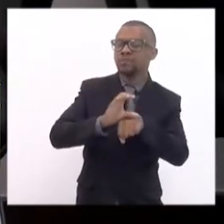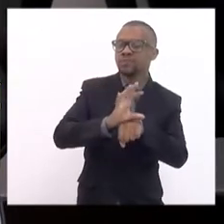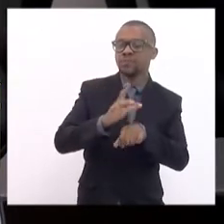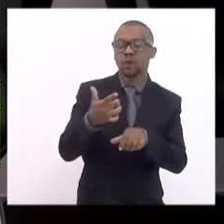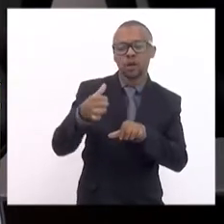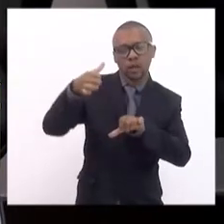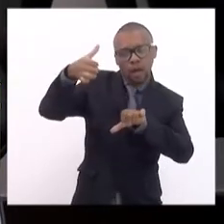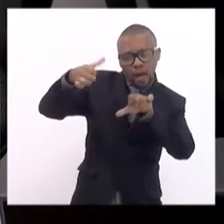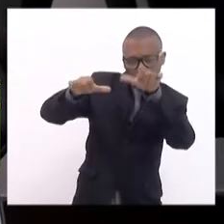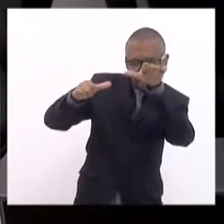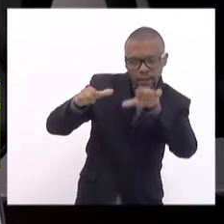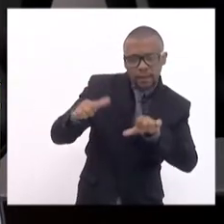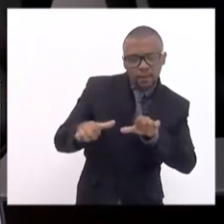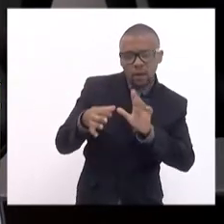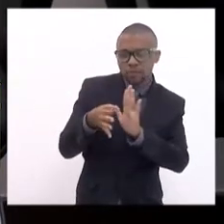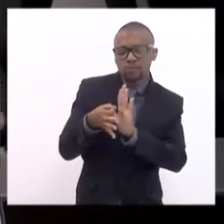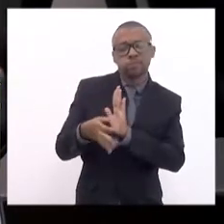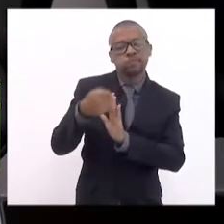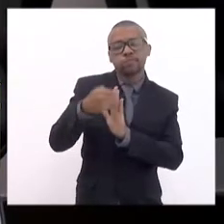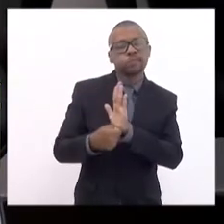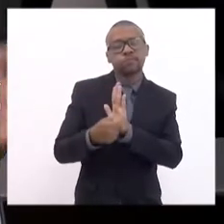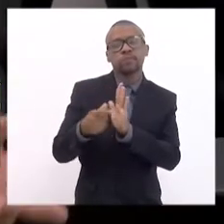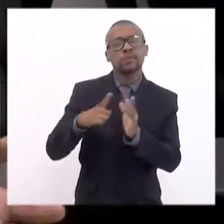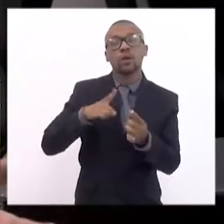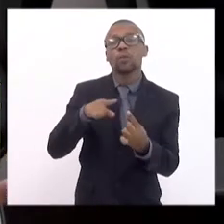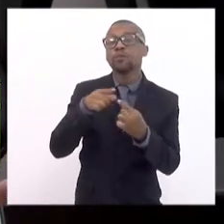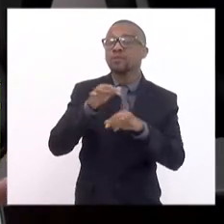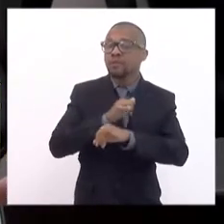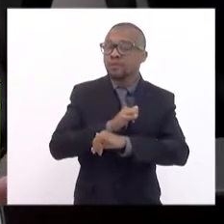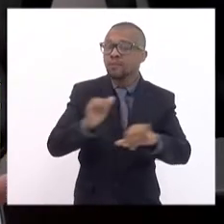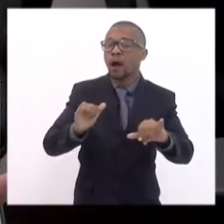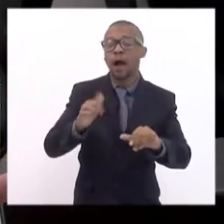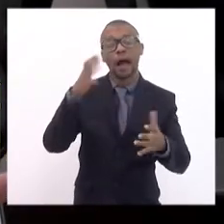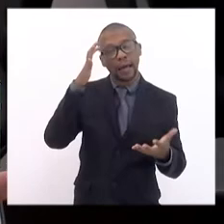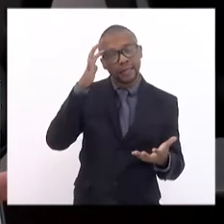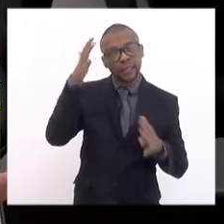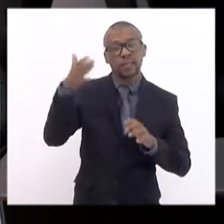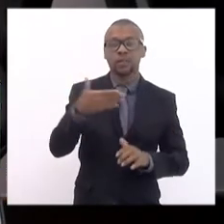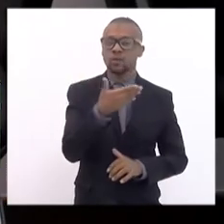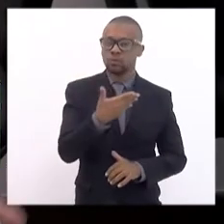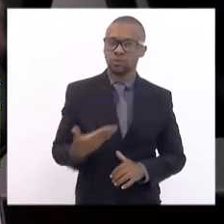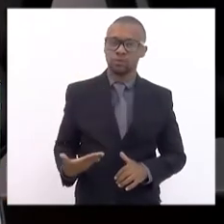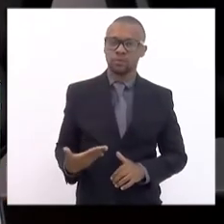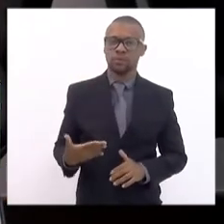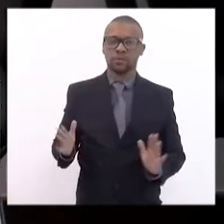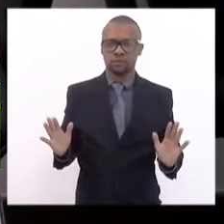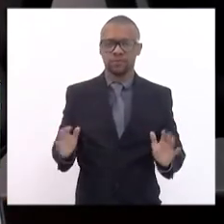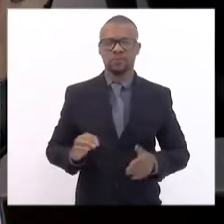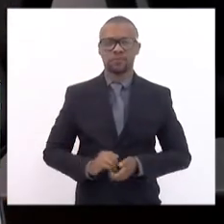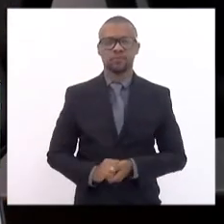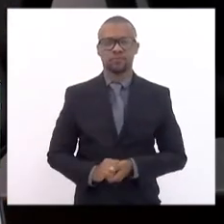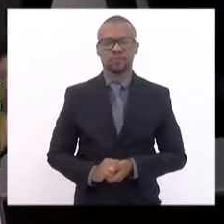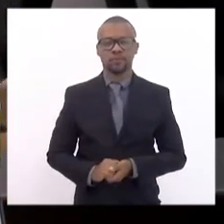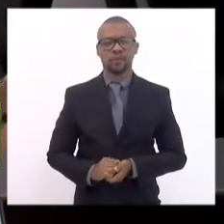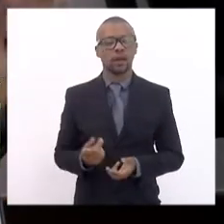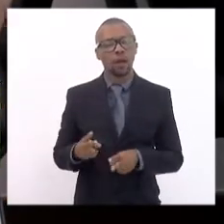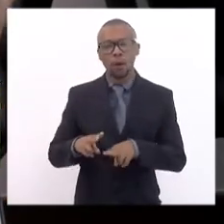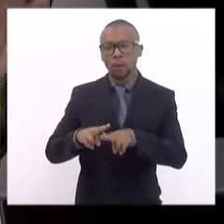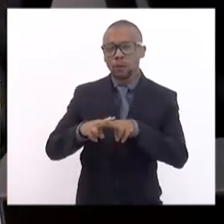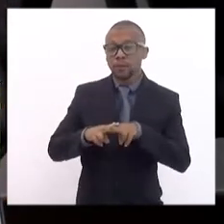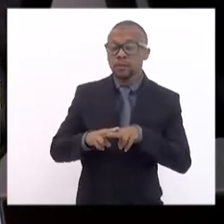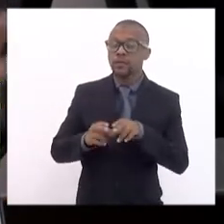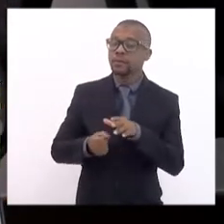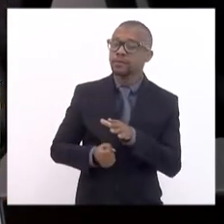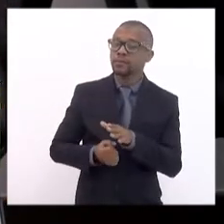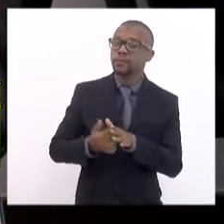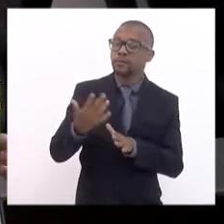ele informa, né, a decisão do governador. Por isso é que, muitas vezes, ele é